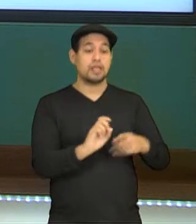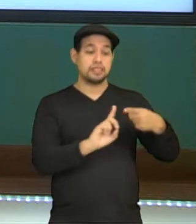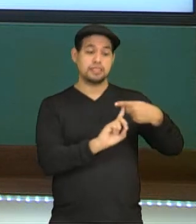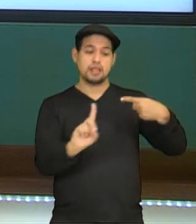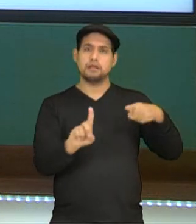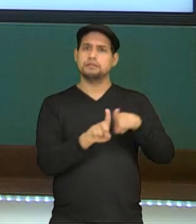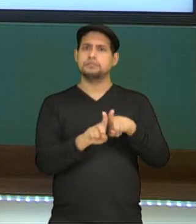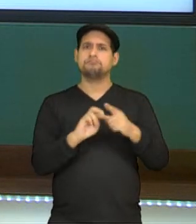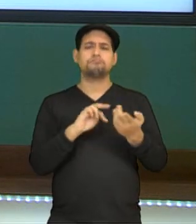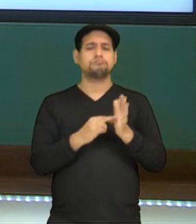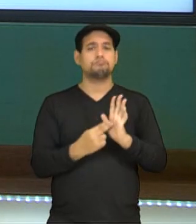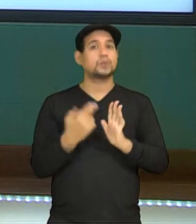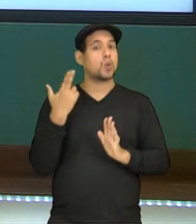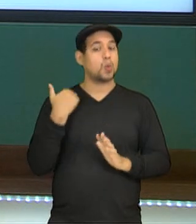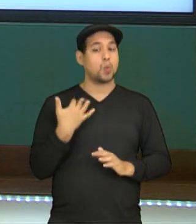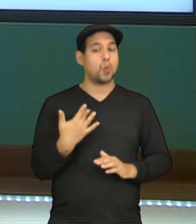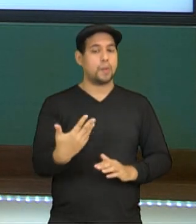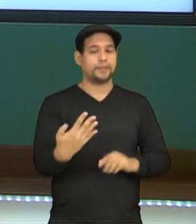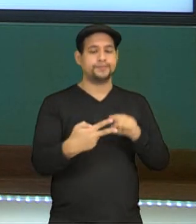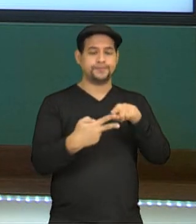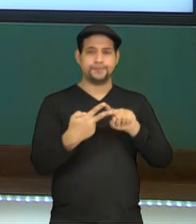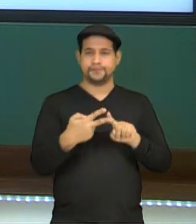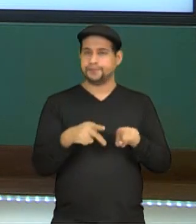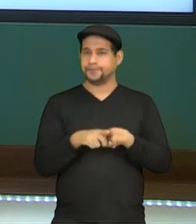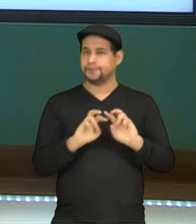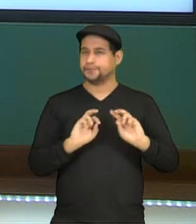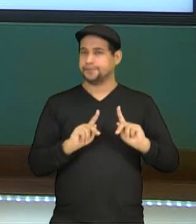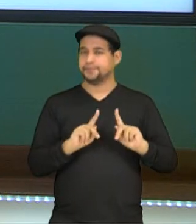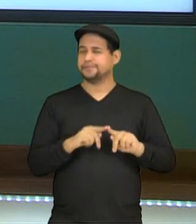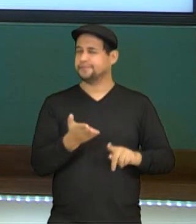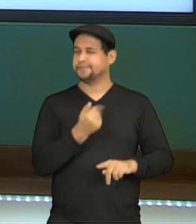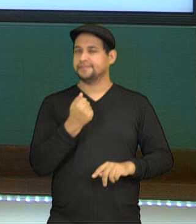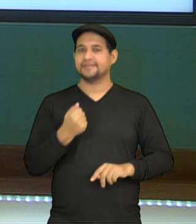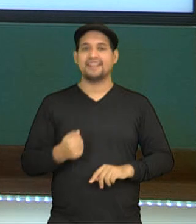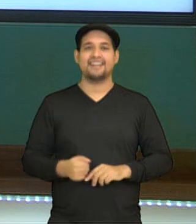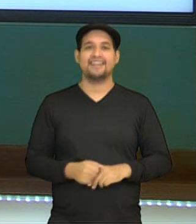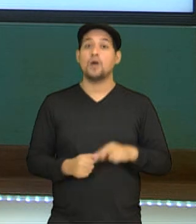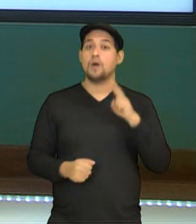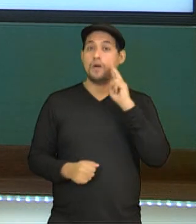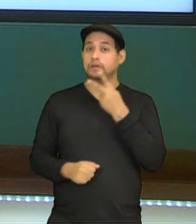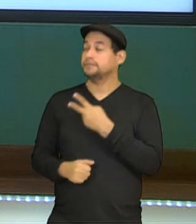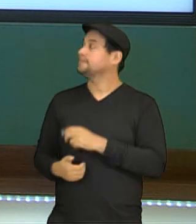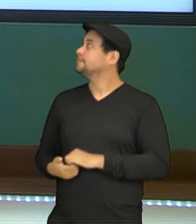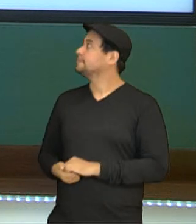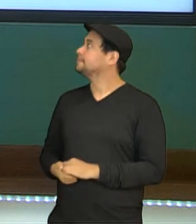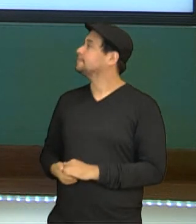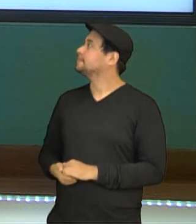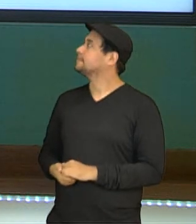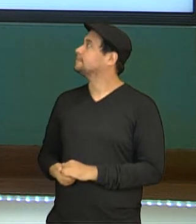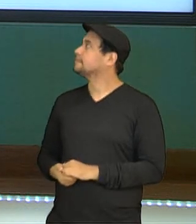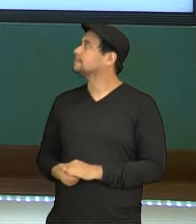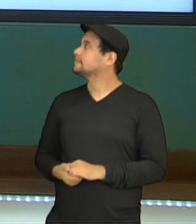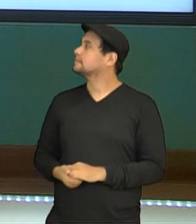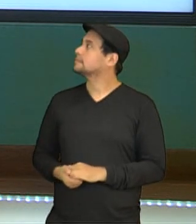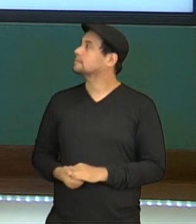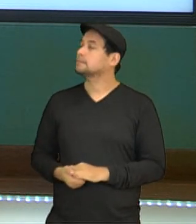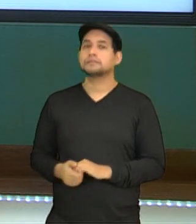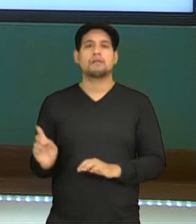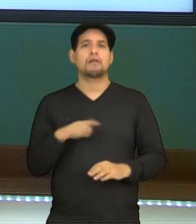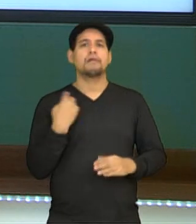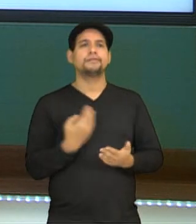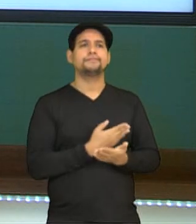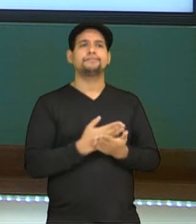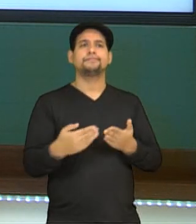denominador que seja comum para essas duas frações, tá bom? Bora lá? Então, olha só, como que a gente pode fazer isso? Vamos começar